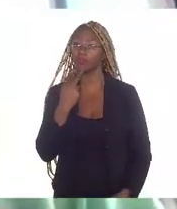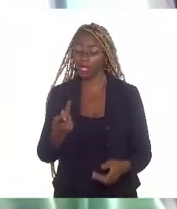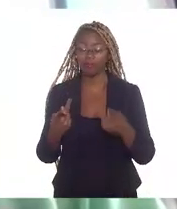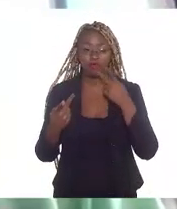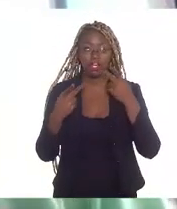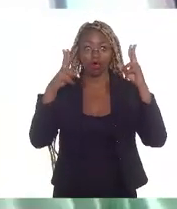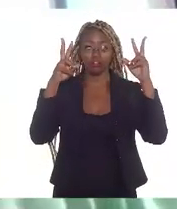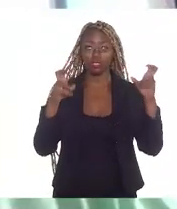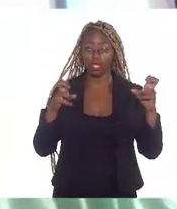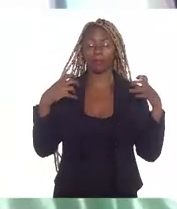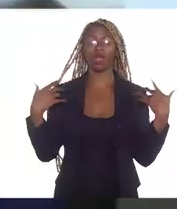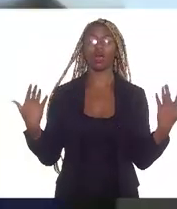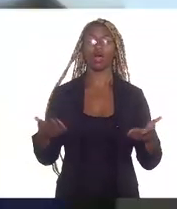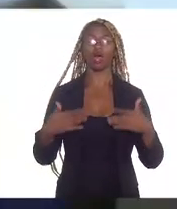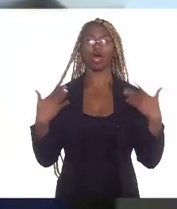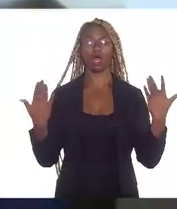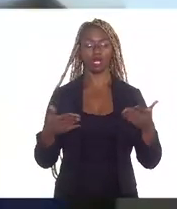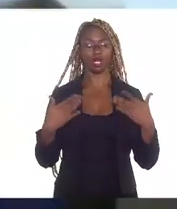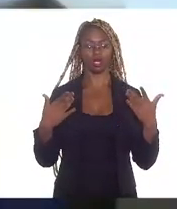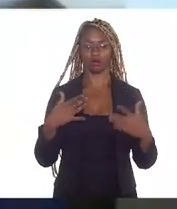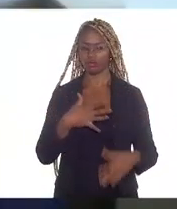muita alegria.